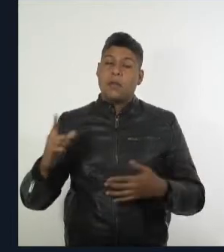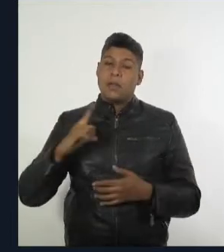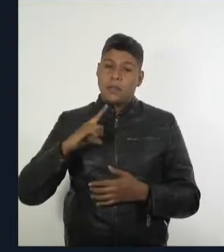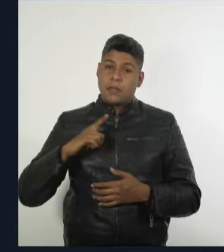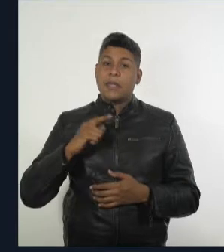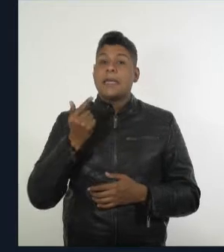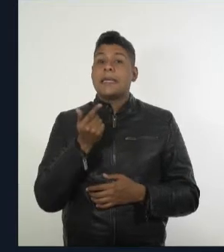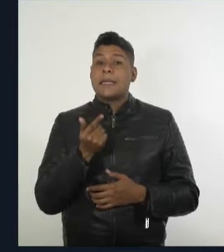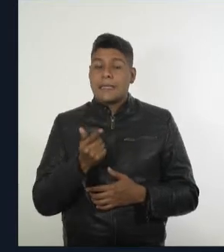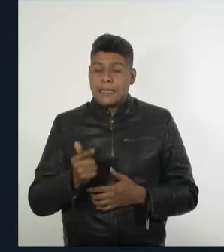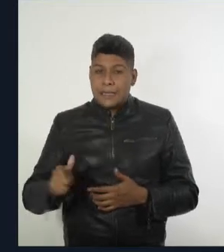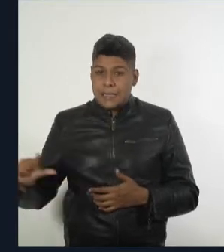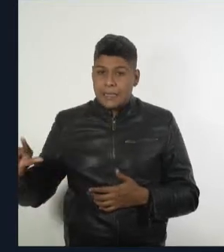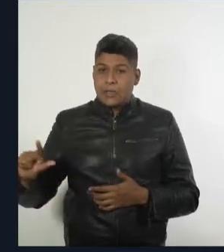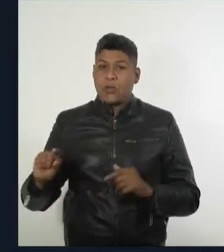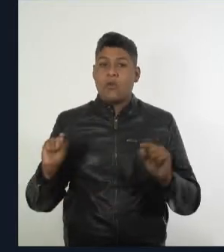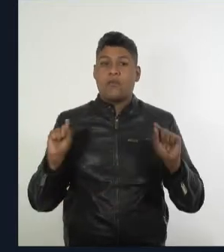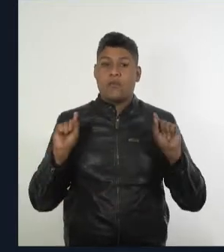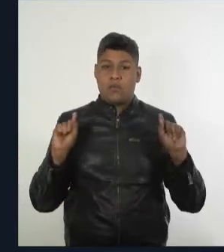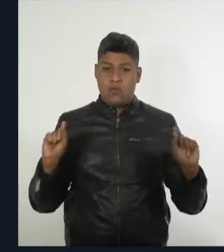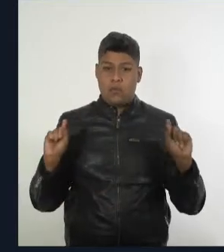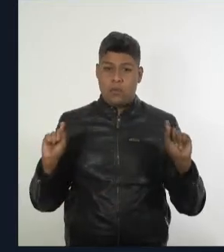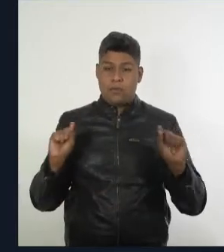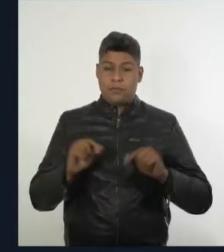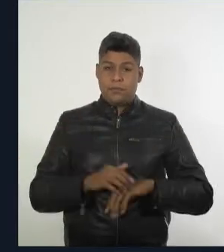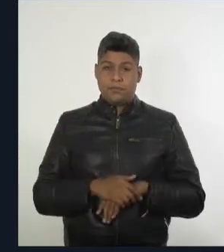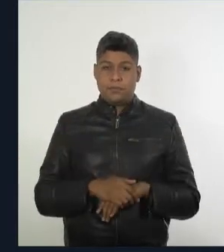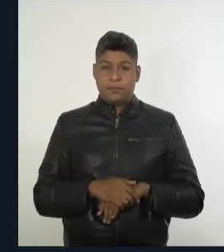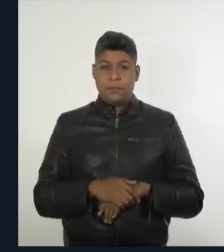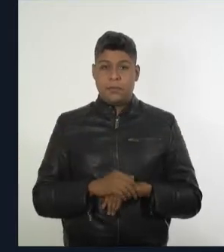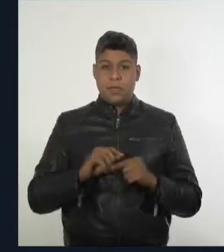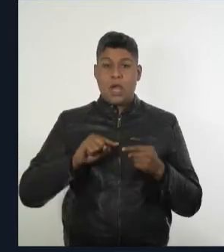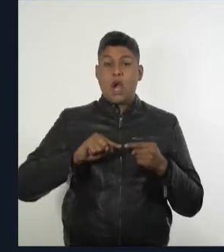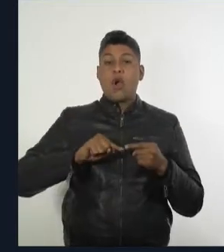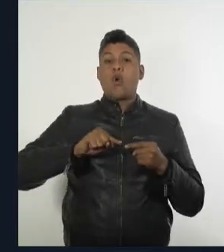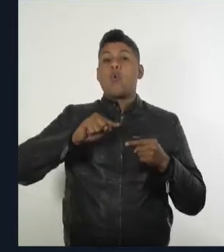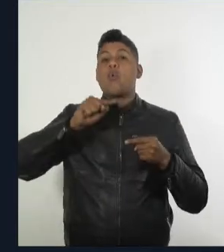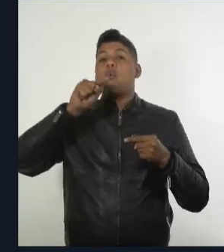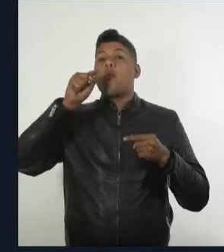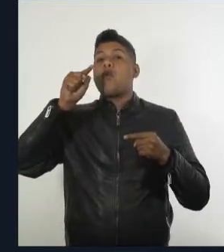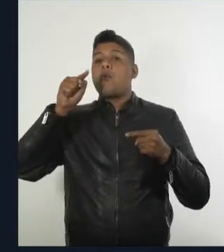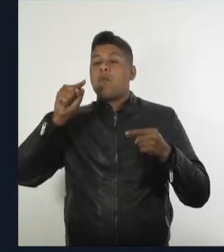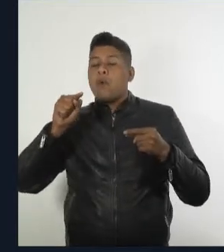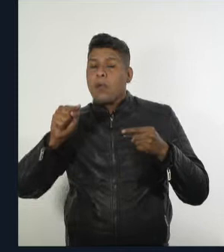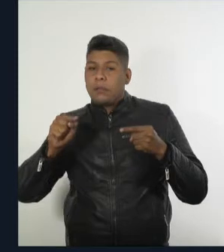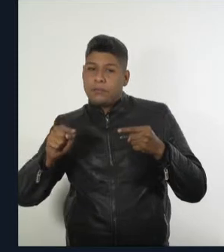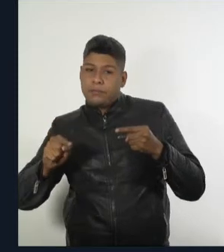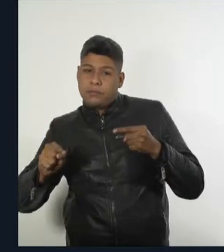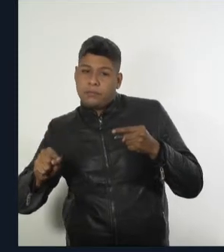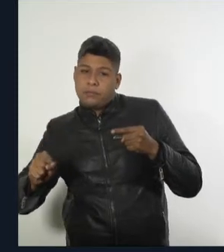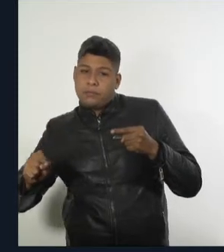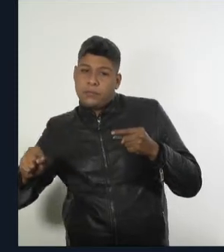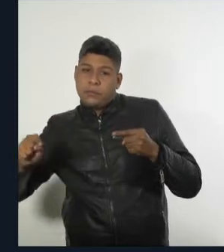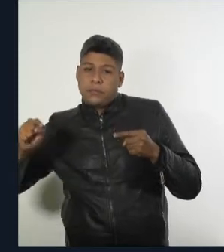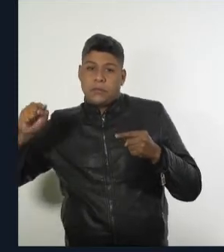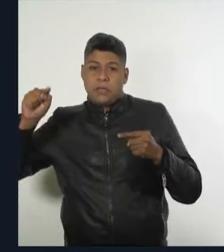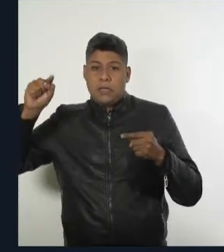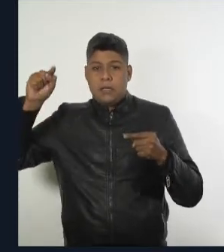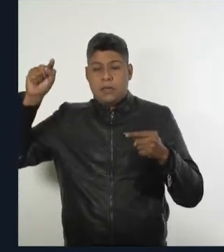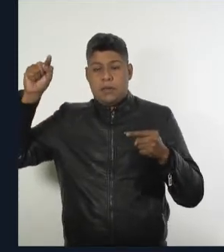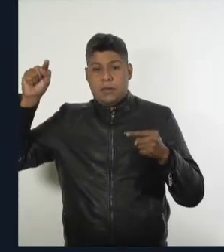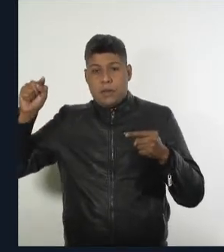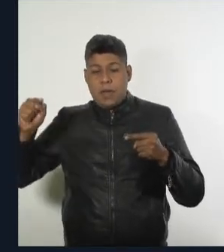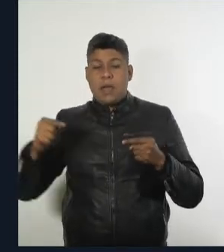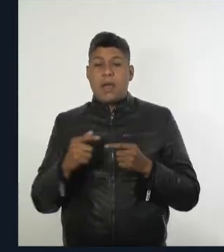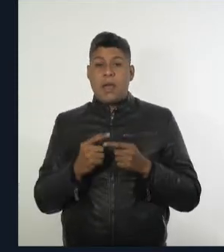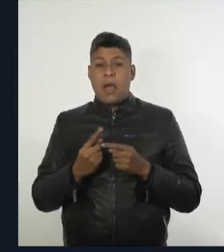novo aí a curva ultrapassando um